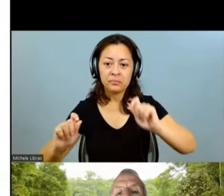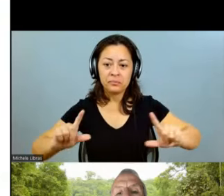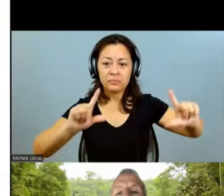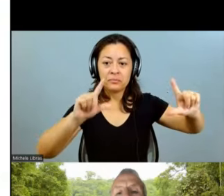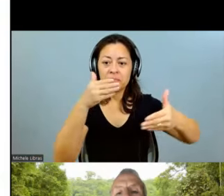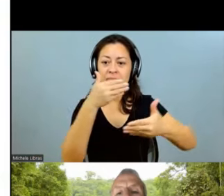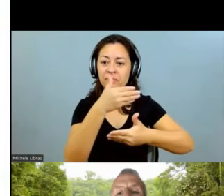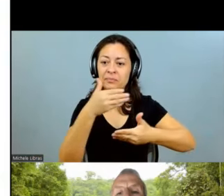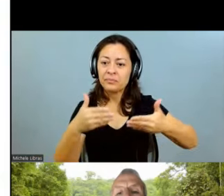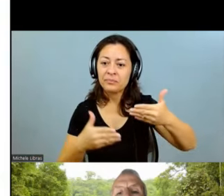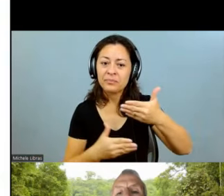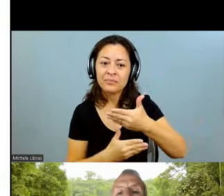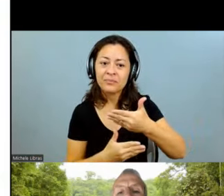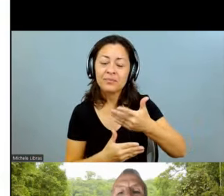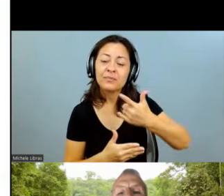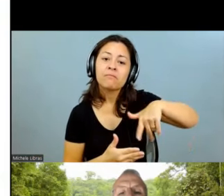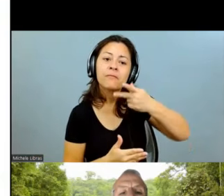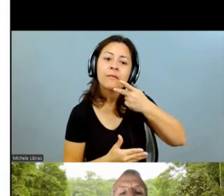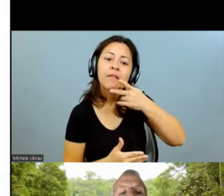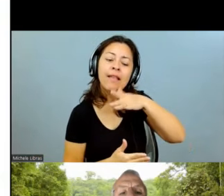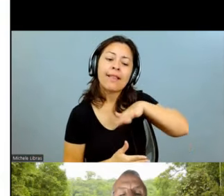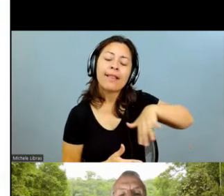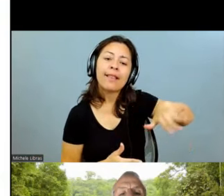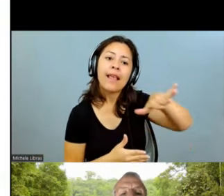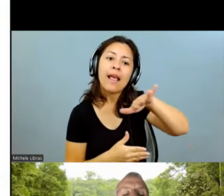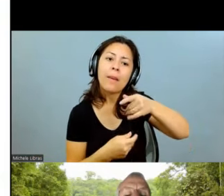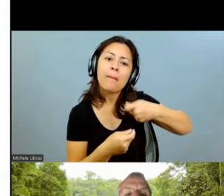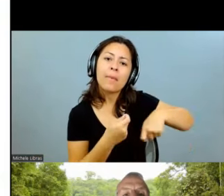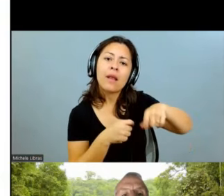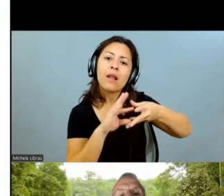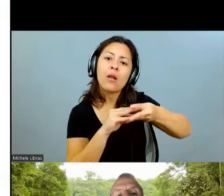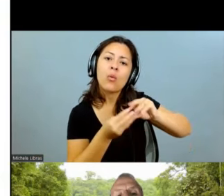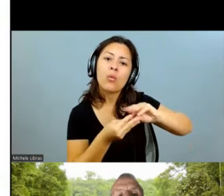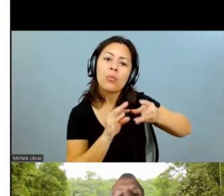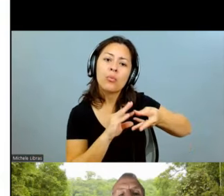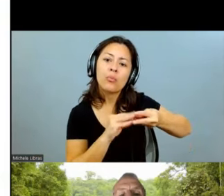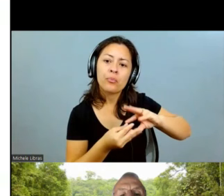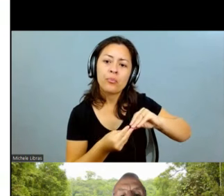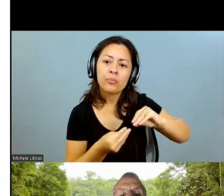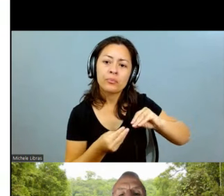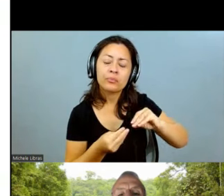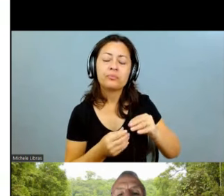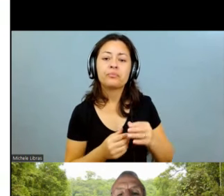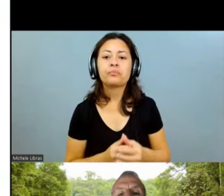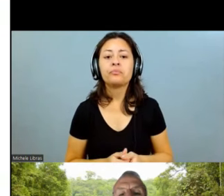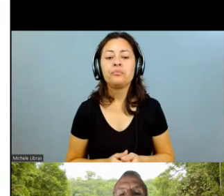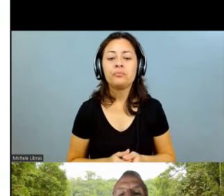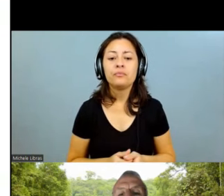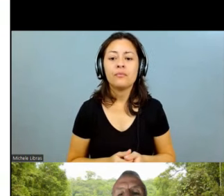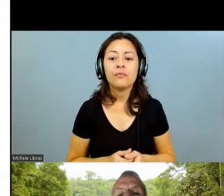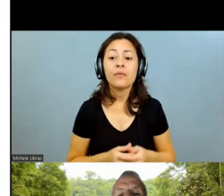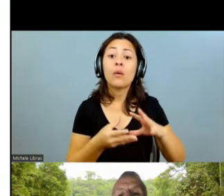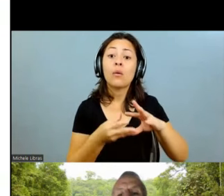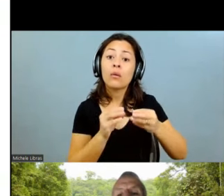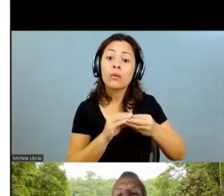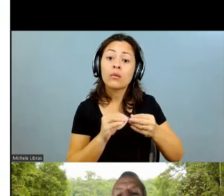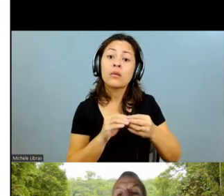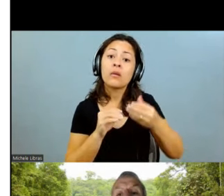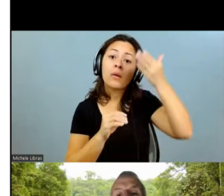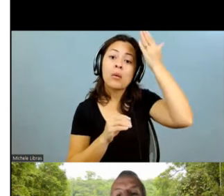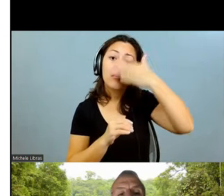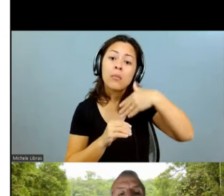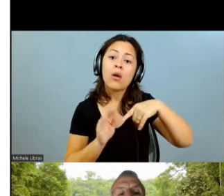comentamos sobre o cenário do mercado de algodão o algodão vem apresentando dados consistentes